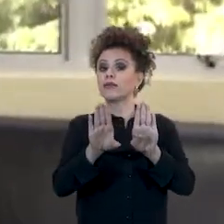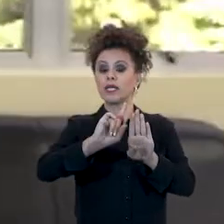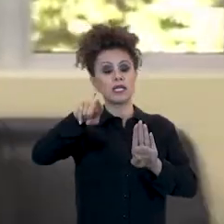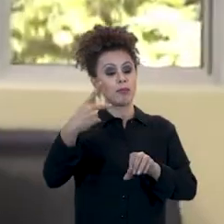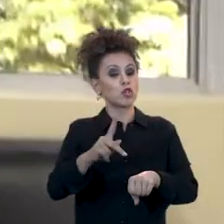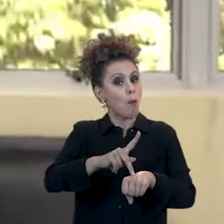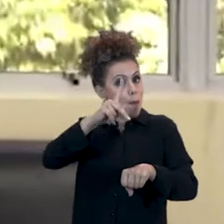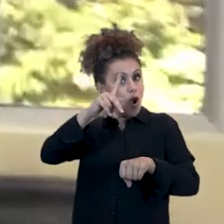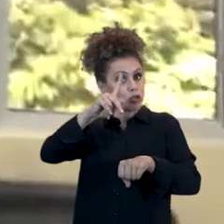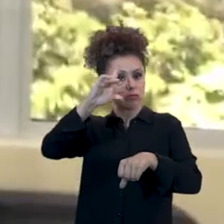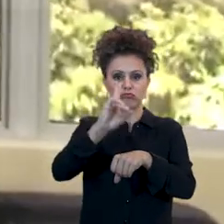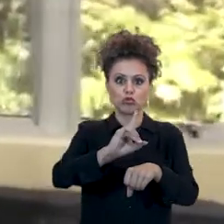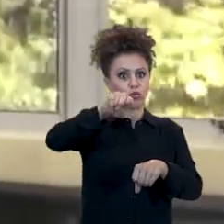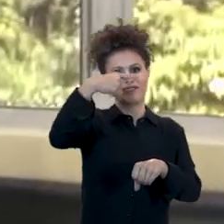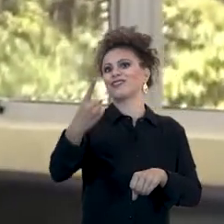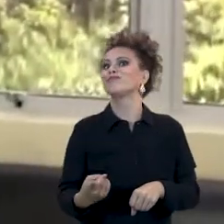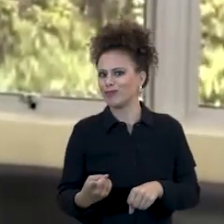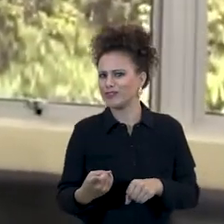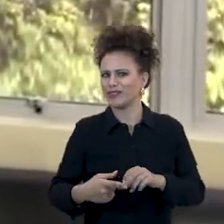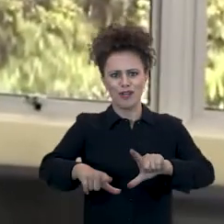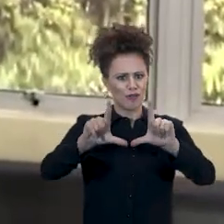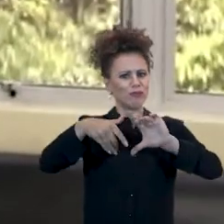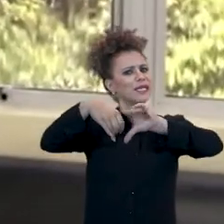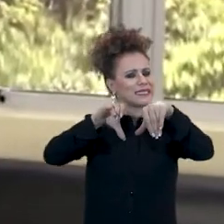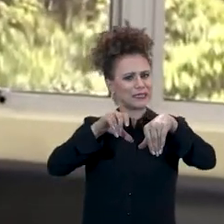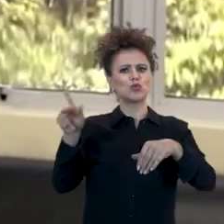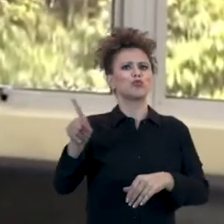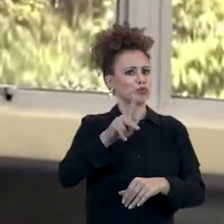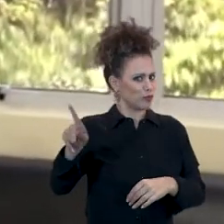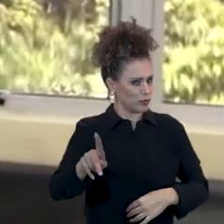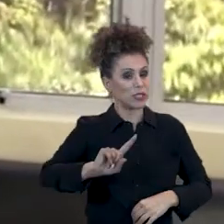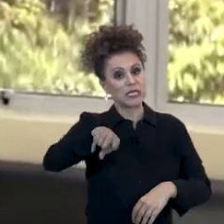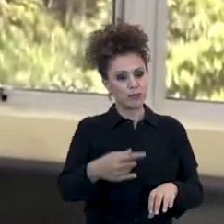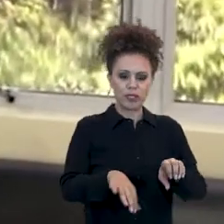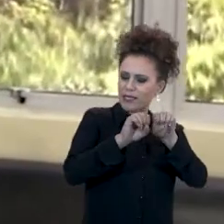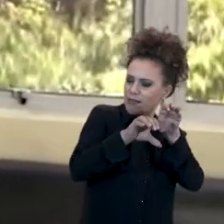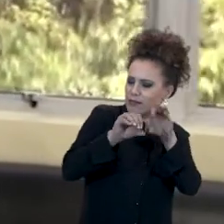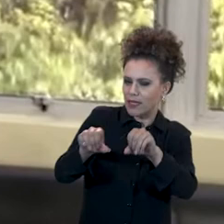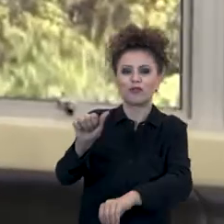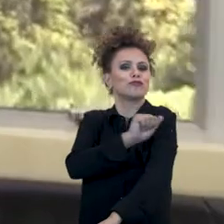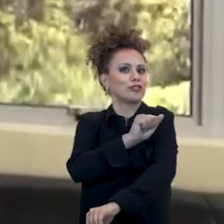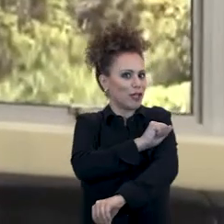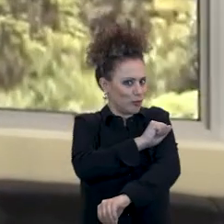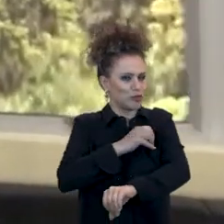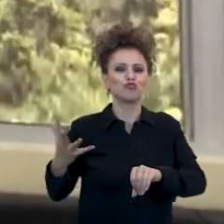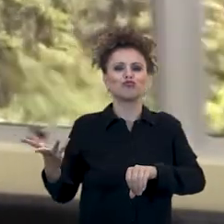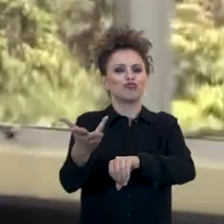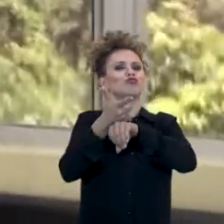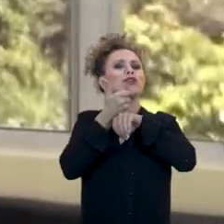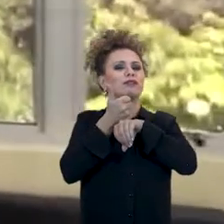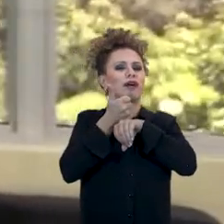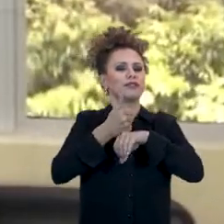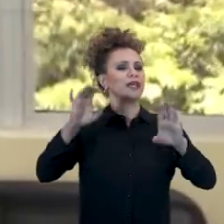de pós-doutorado. Essa titulação é fundamental para formar os estudantes com excelência, valores e